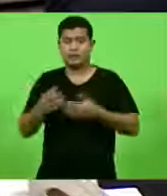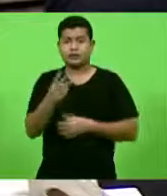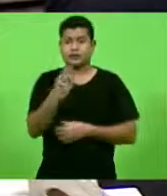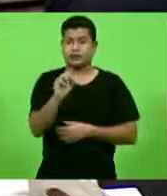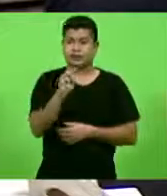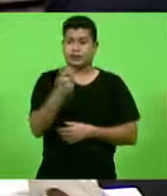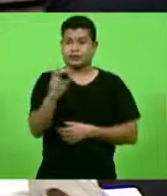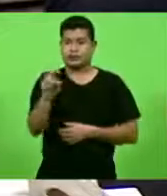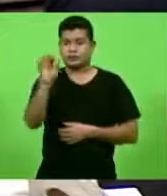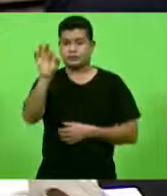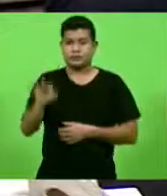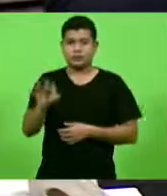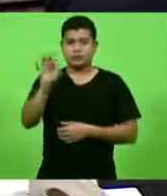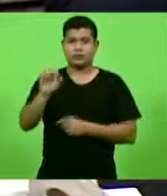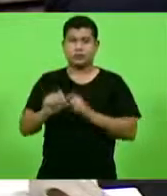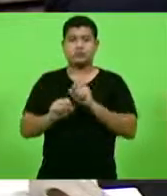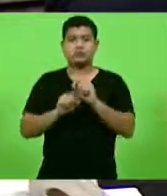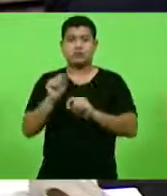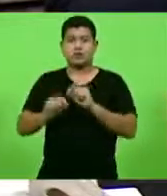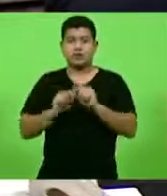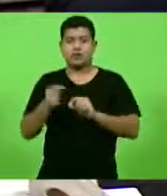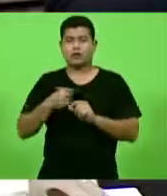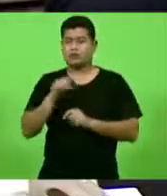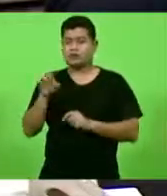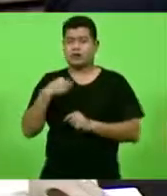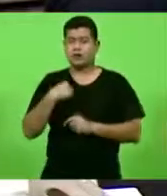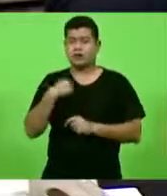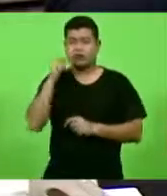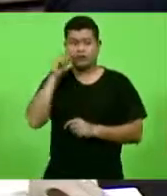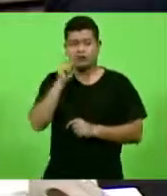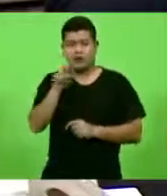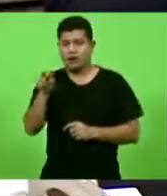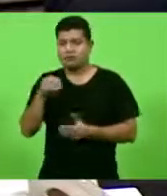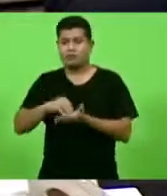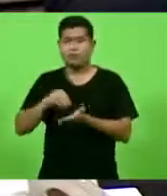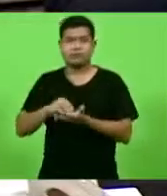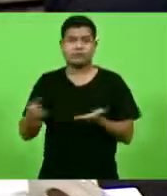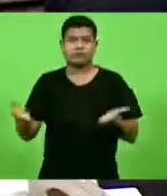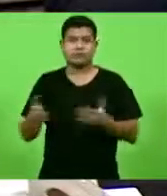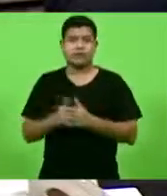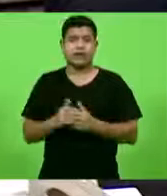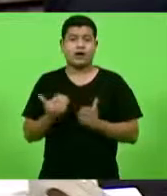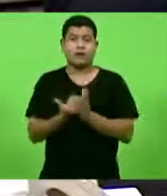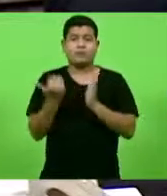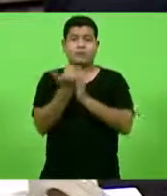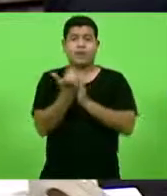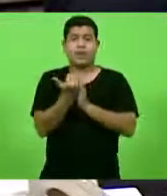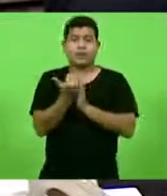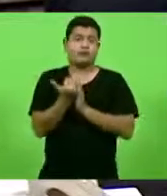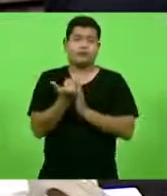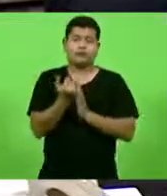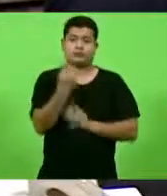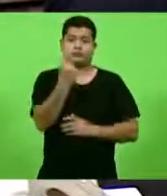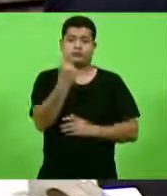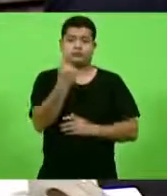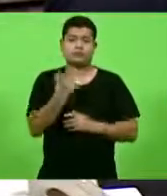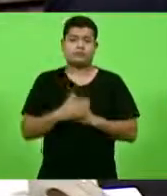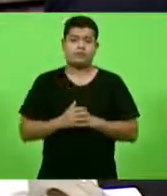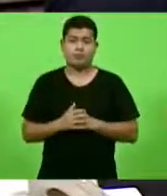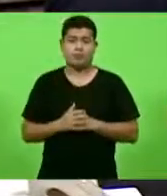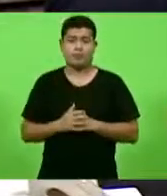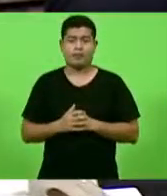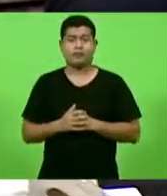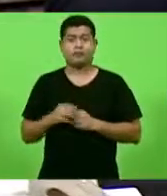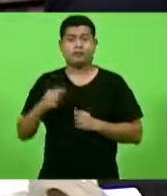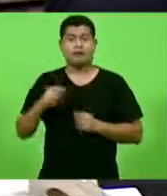sala de aula só em dispersão. Aí nós vamos agora trazer mais uma matéria É igual há anos atrás, nós tentamos resolver